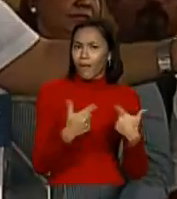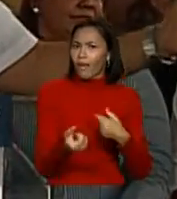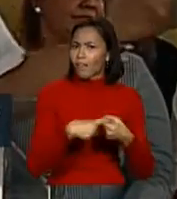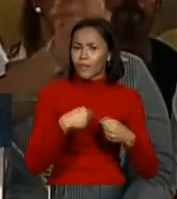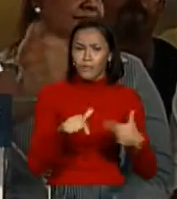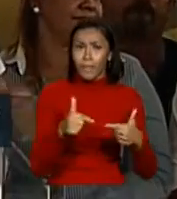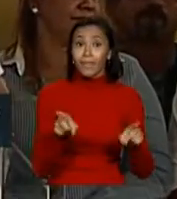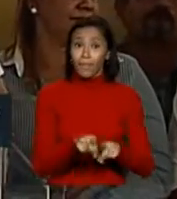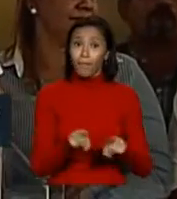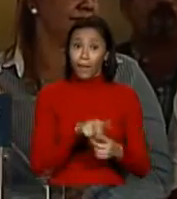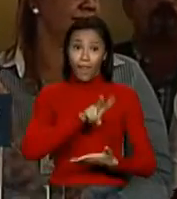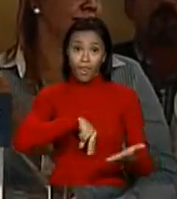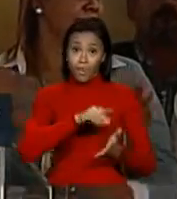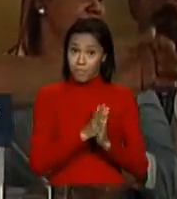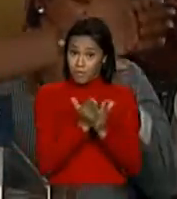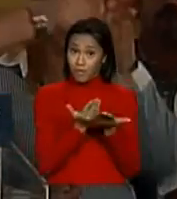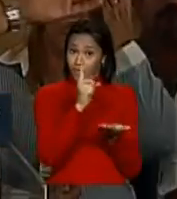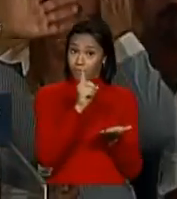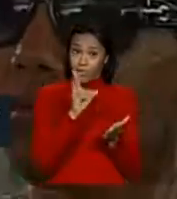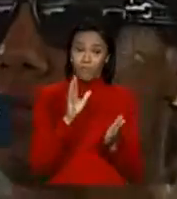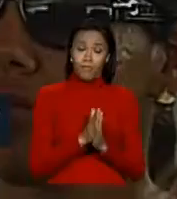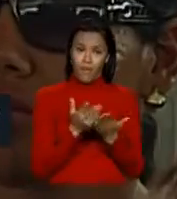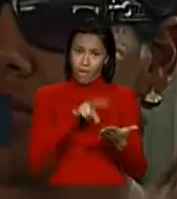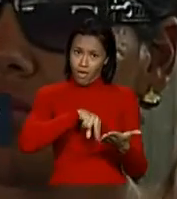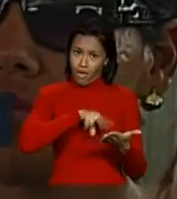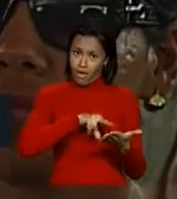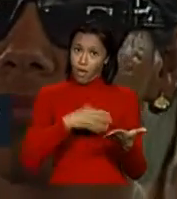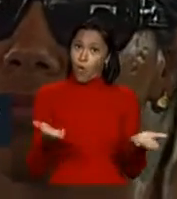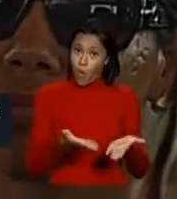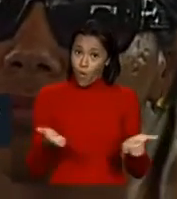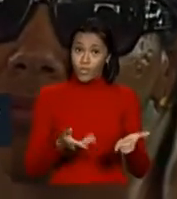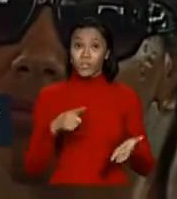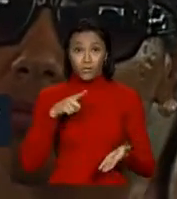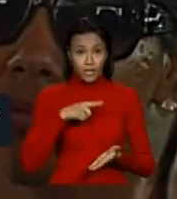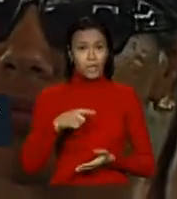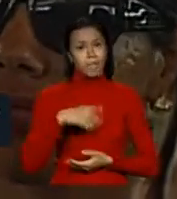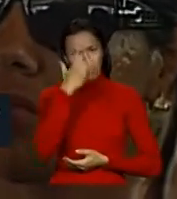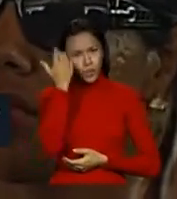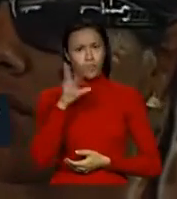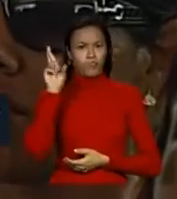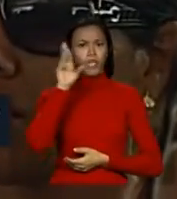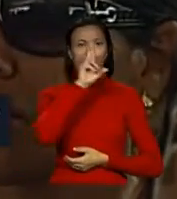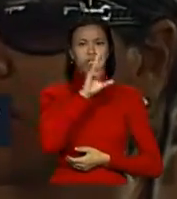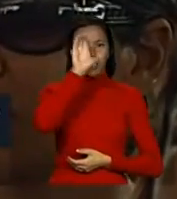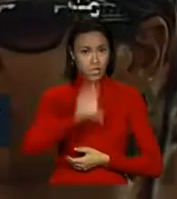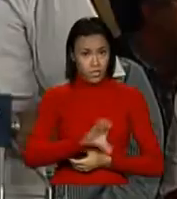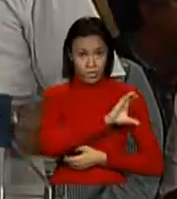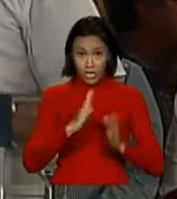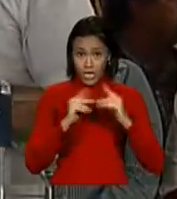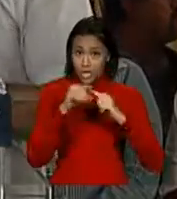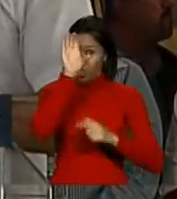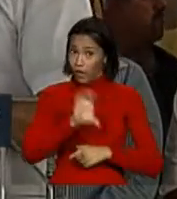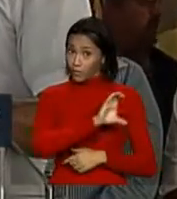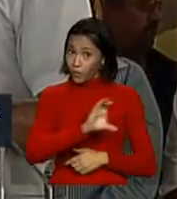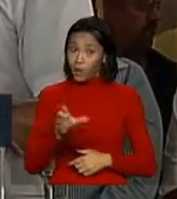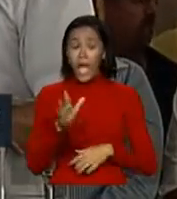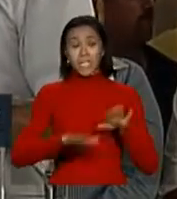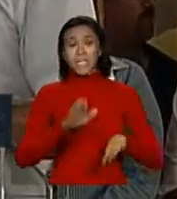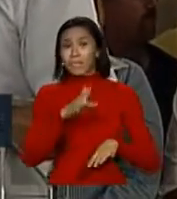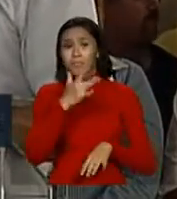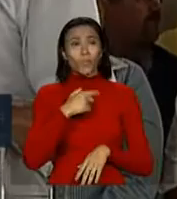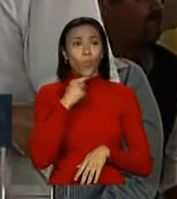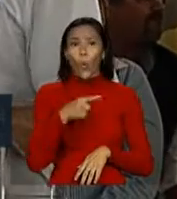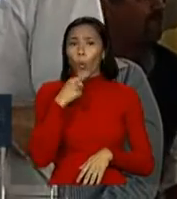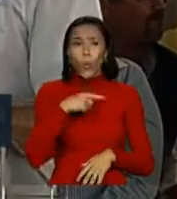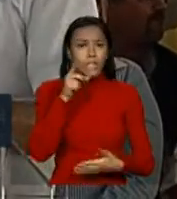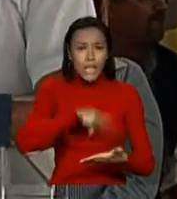poder ler a Bíblia em casa à noite tá aqui a autoridade da Igreja Católica aqui às vezes as pessoas não conseguem mais ler